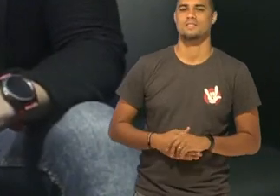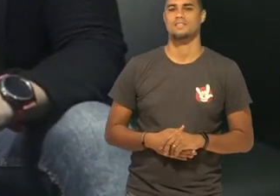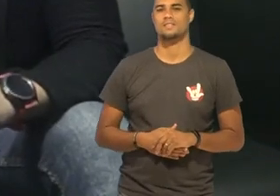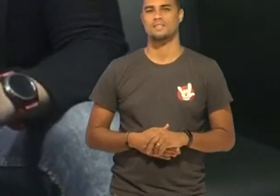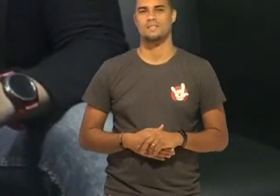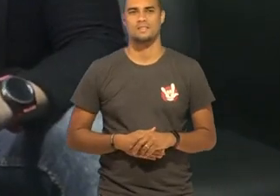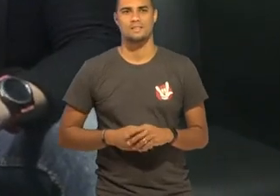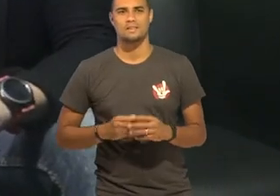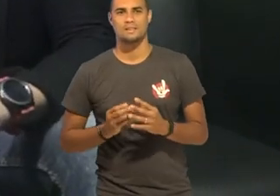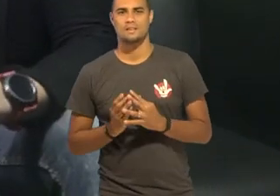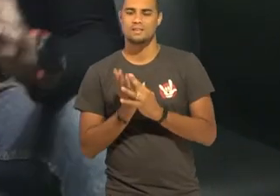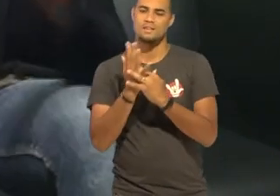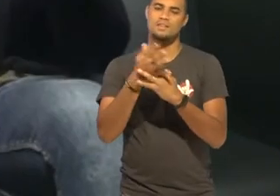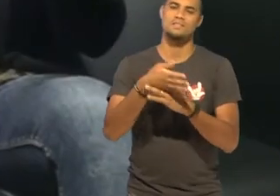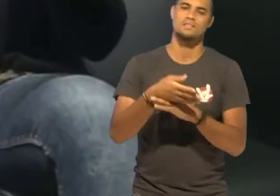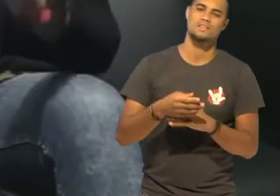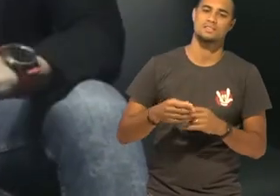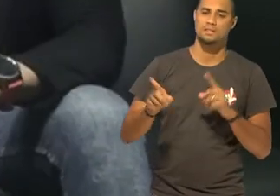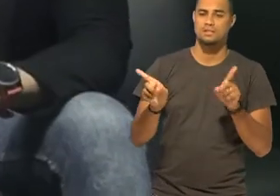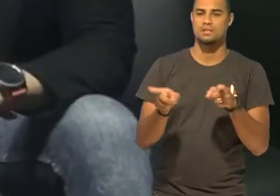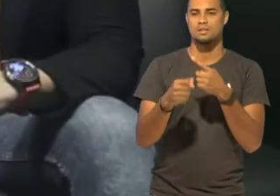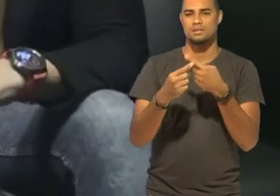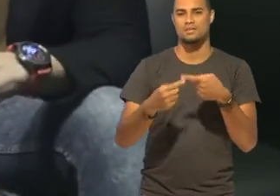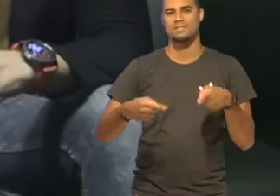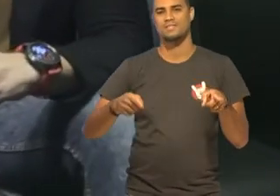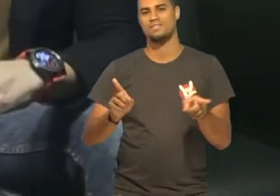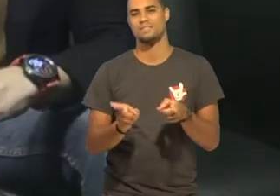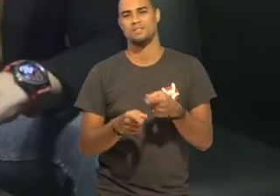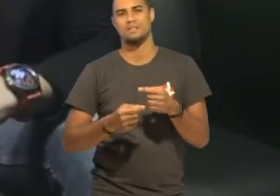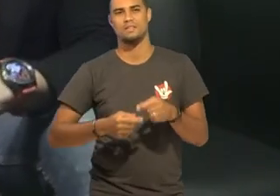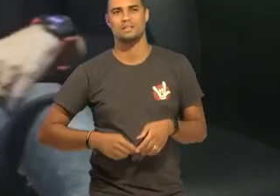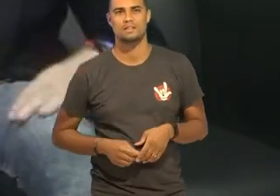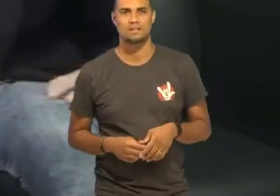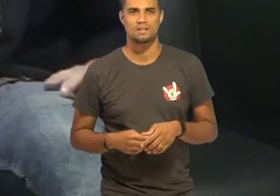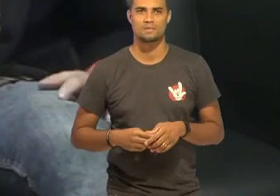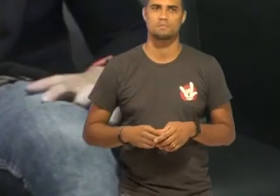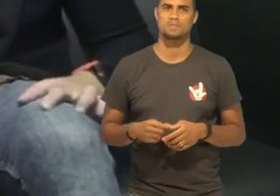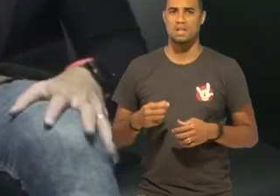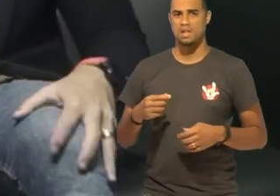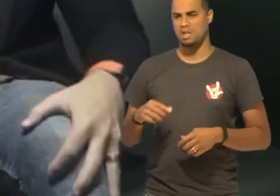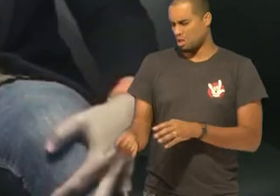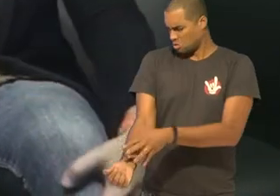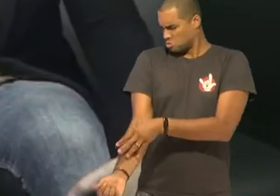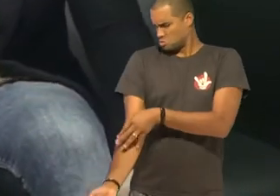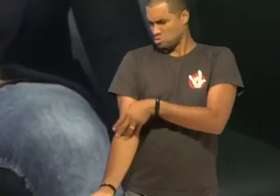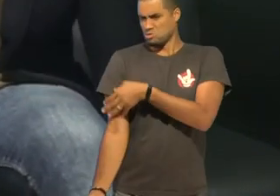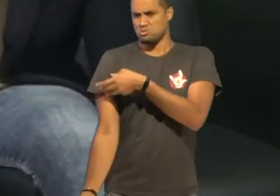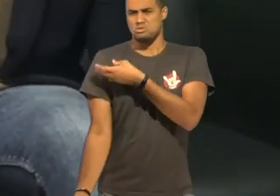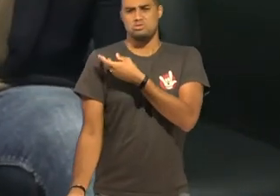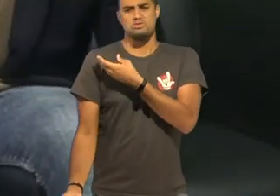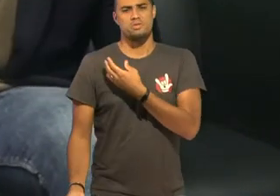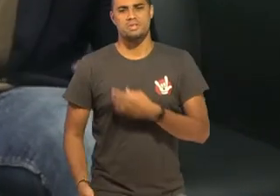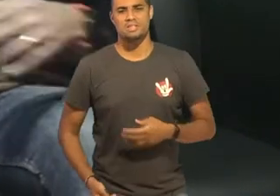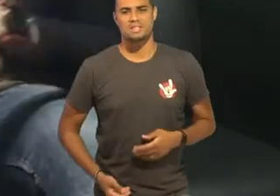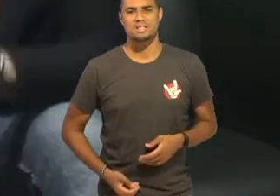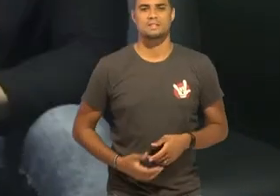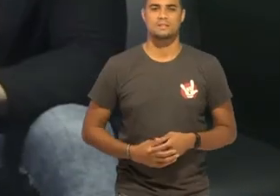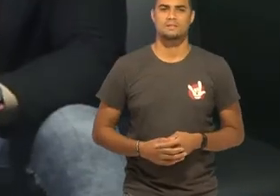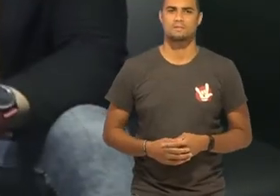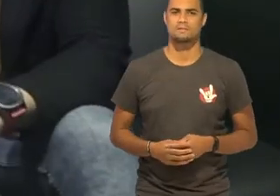dessa música. Rolou a gente até uma lágrima aqui dos meus olhos. Rolou uma lagriminha? Normal, né, gente? Mas porque é